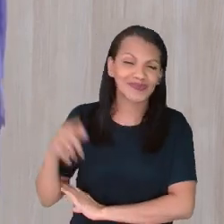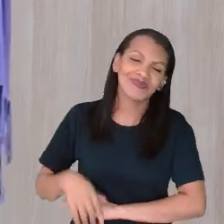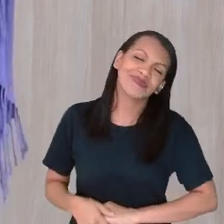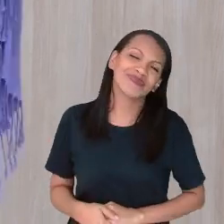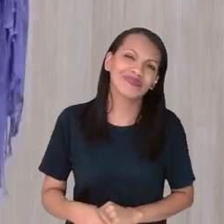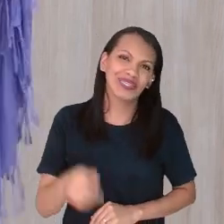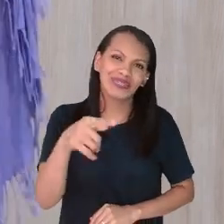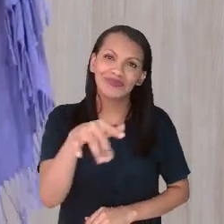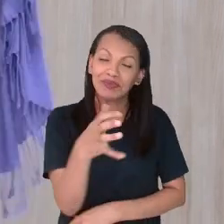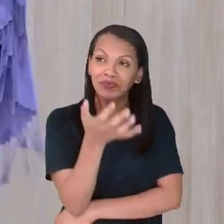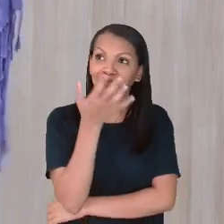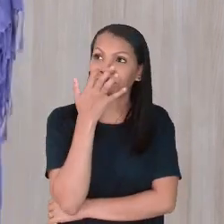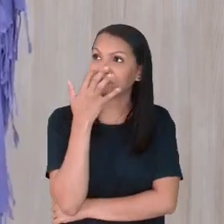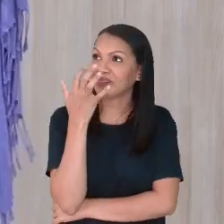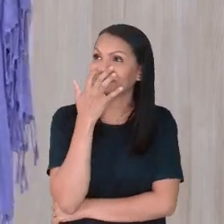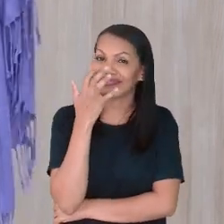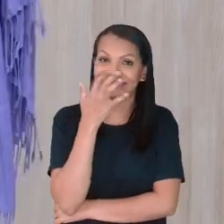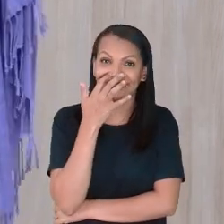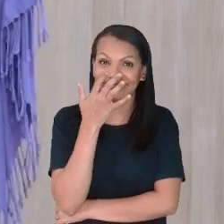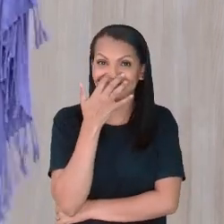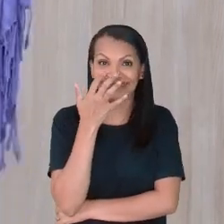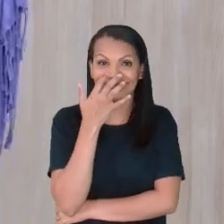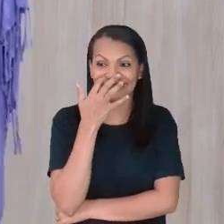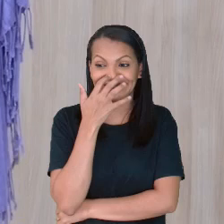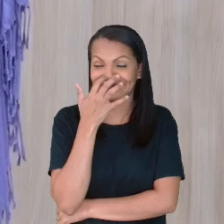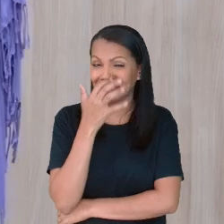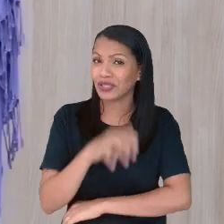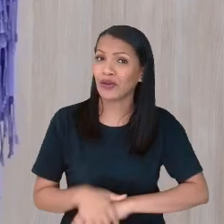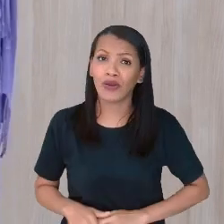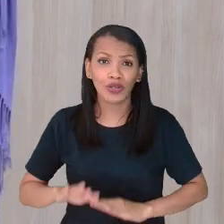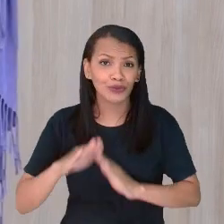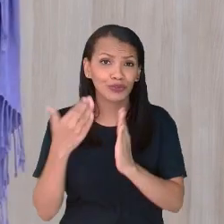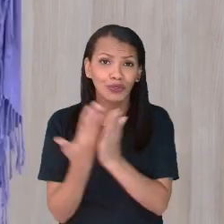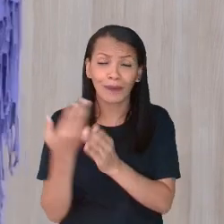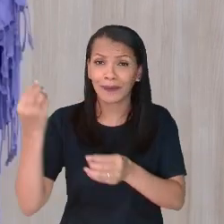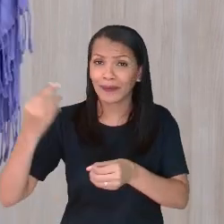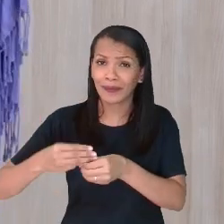se encantar. Municipal da Iputinga, um